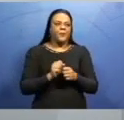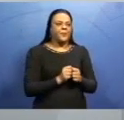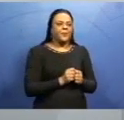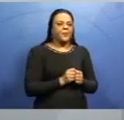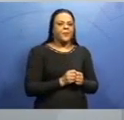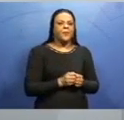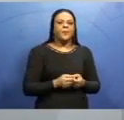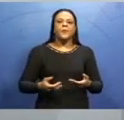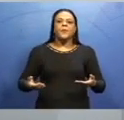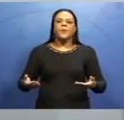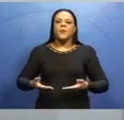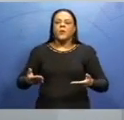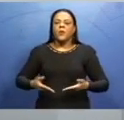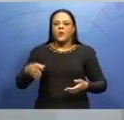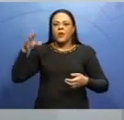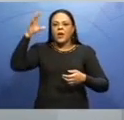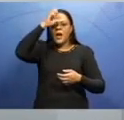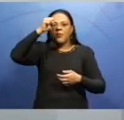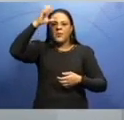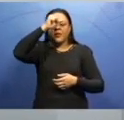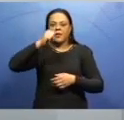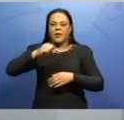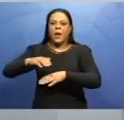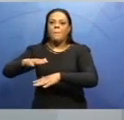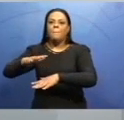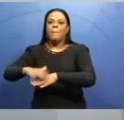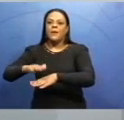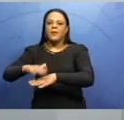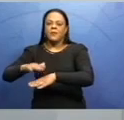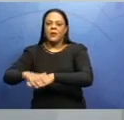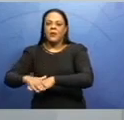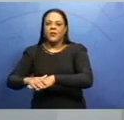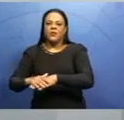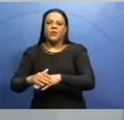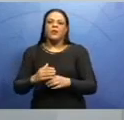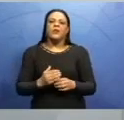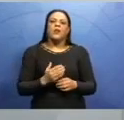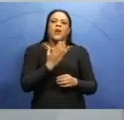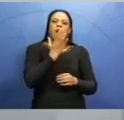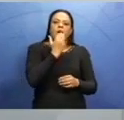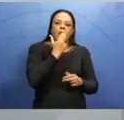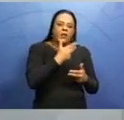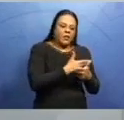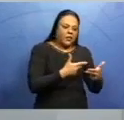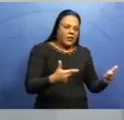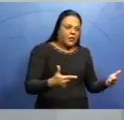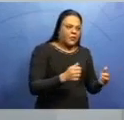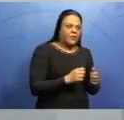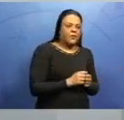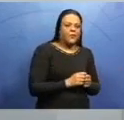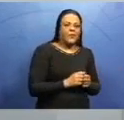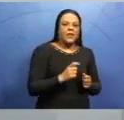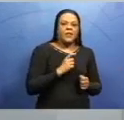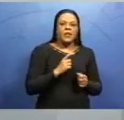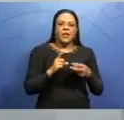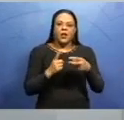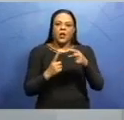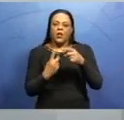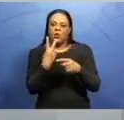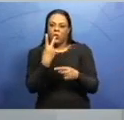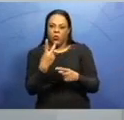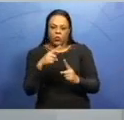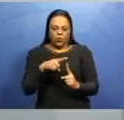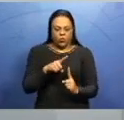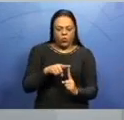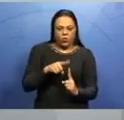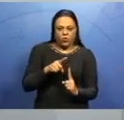Vamos ver um pouco da matemática na culinária? Há 2 métodos para medir ingredientes. A